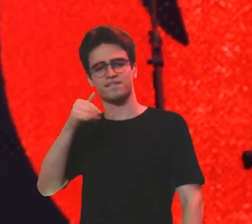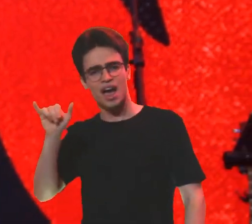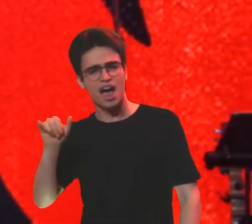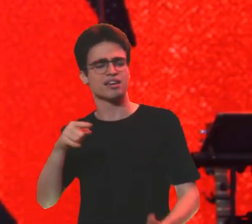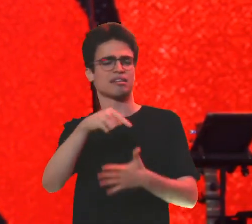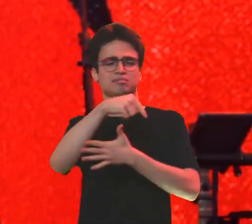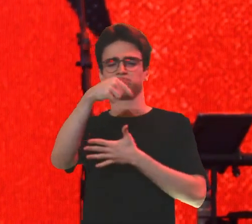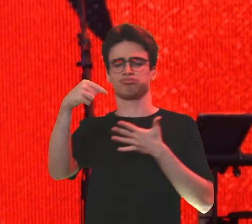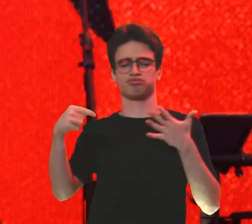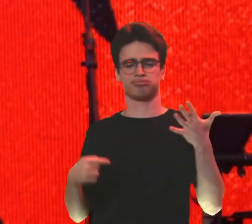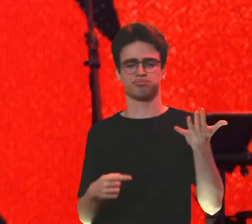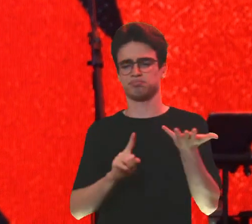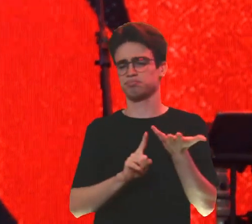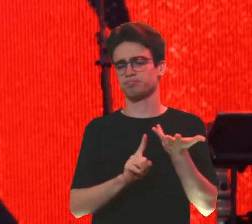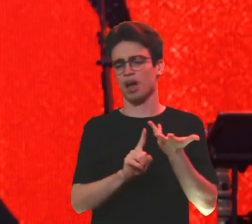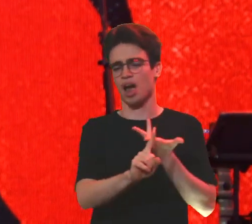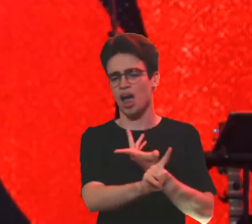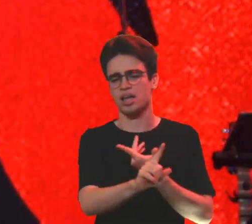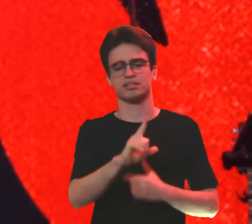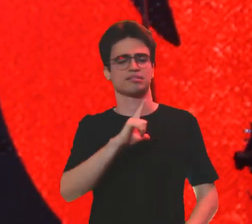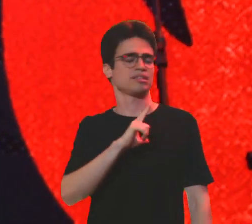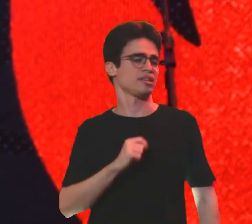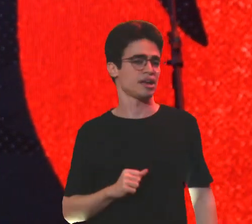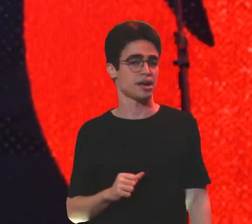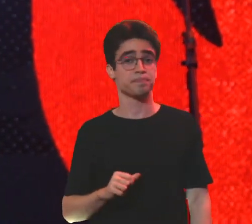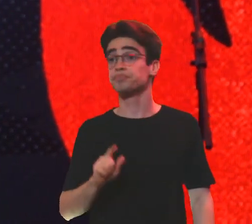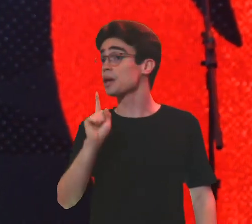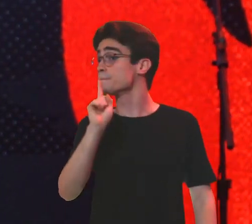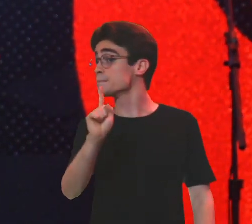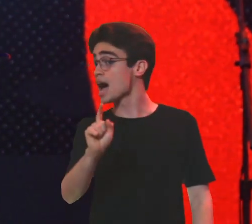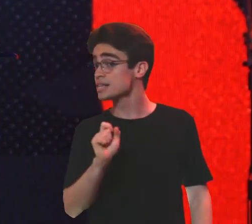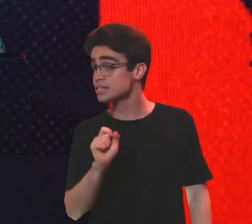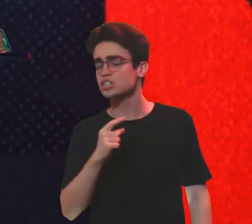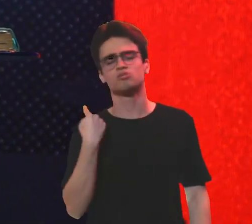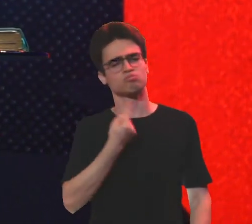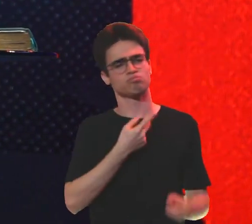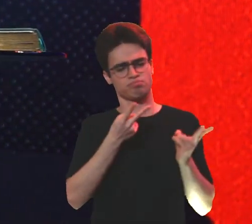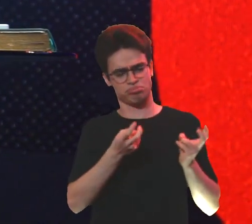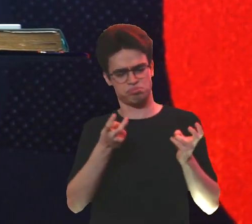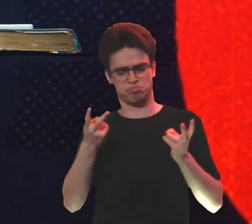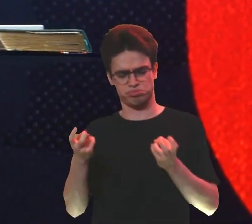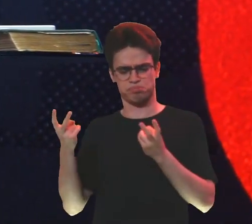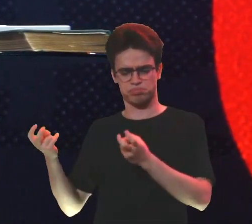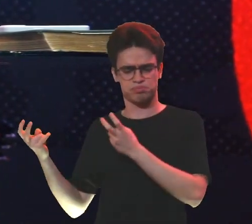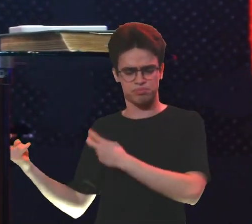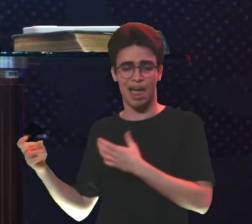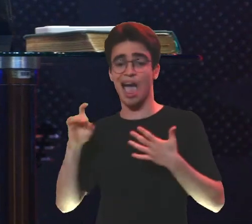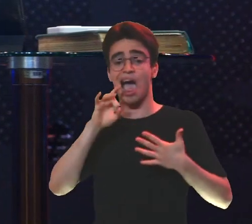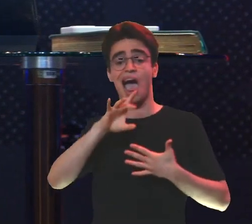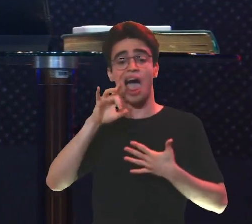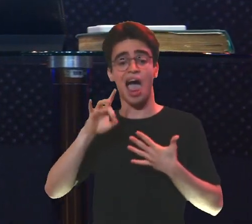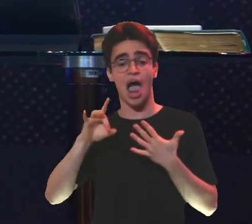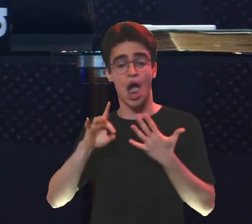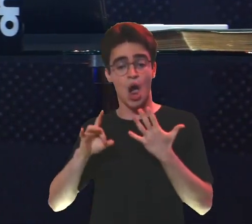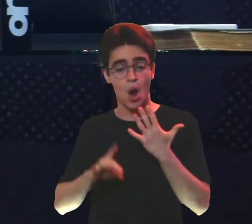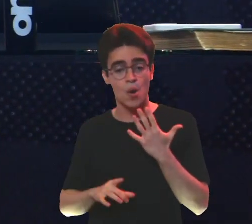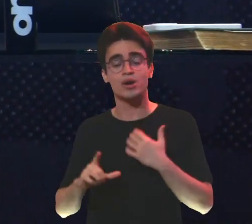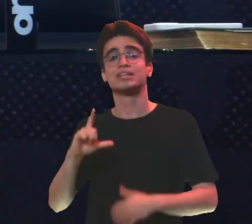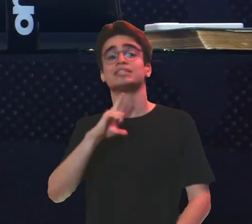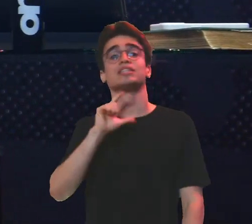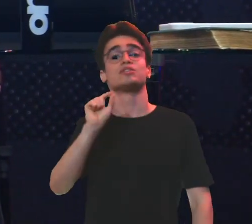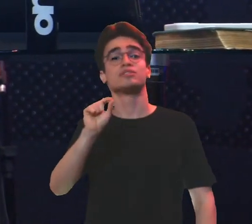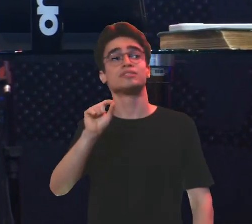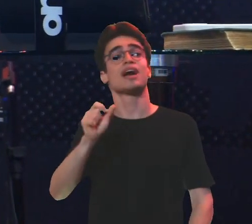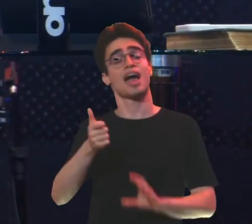e muitos outros. Mas a gente vê que cada um deles carregava também marcas dos heróis da